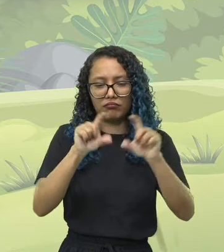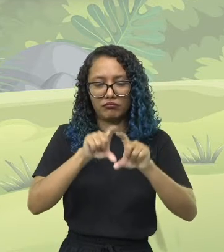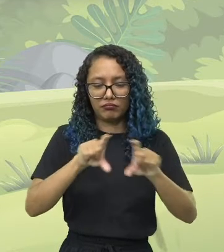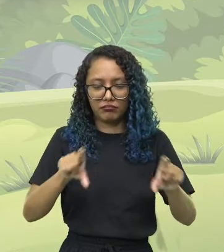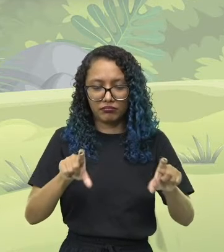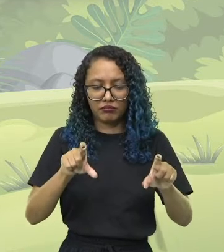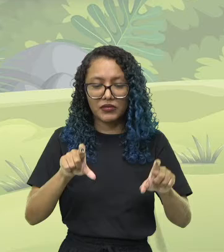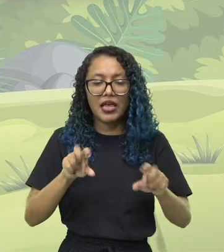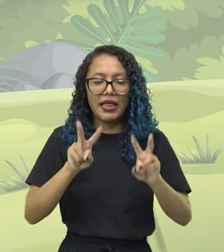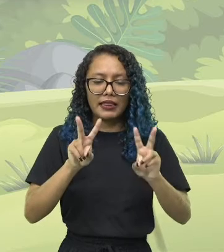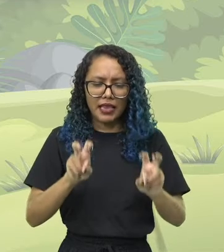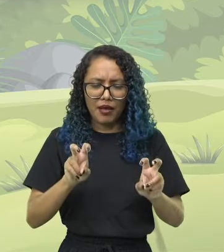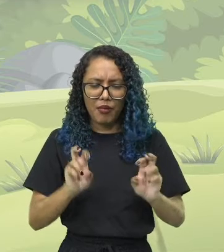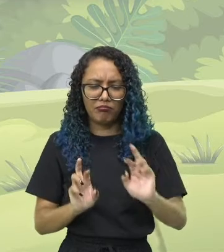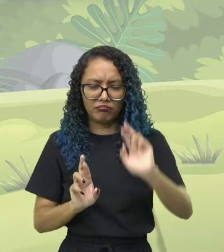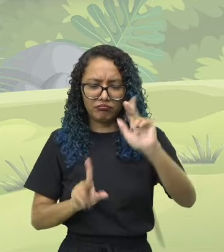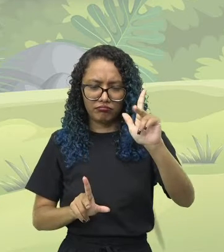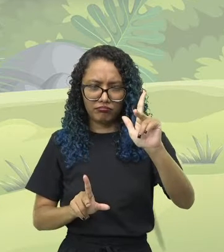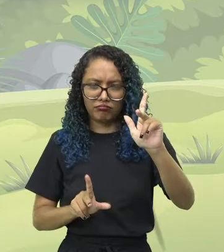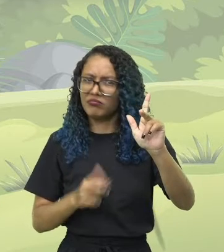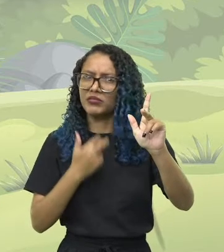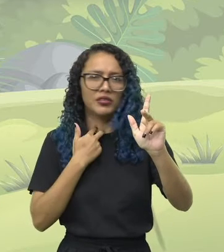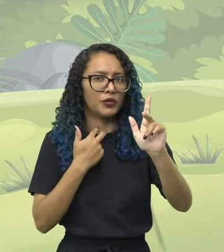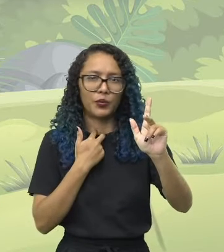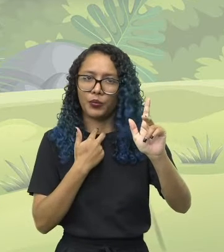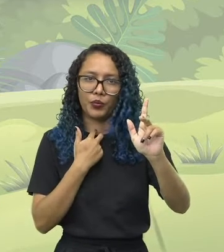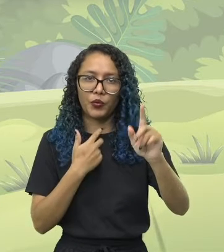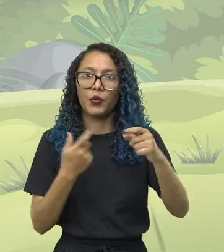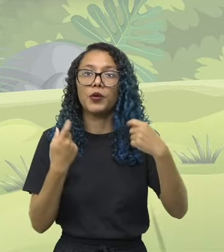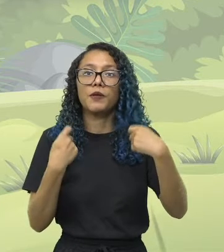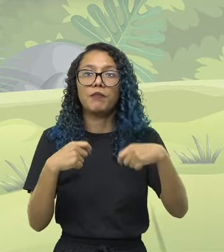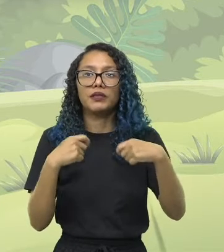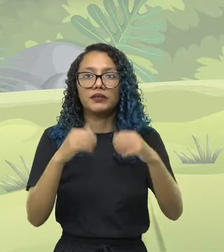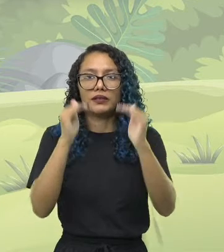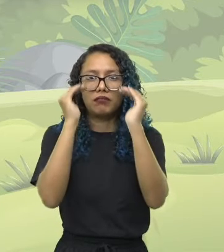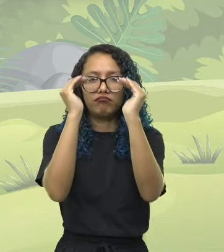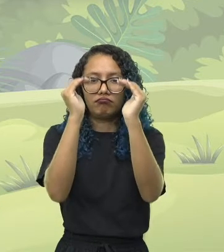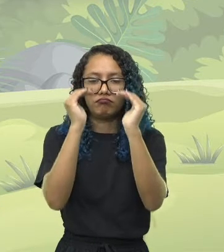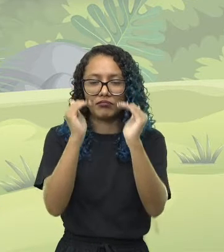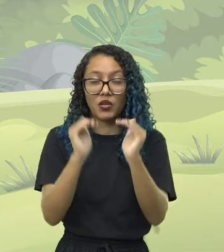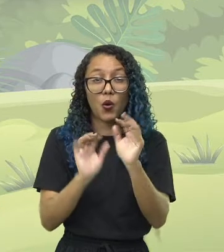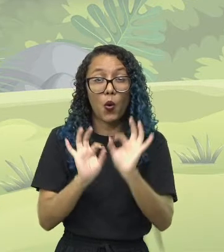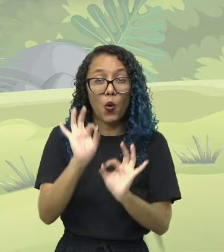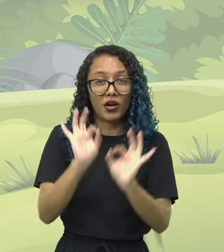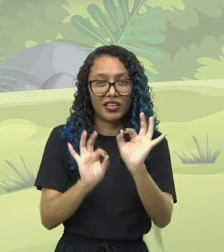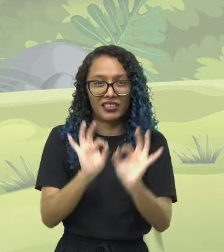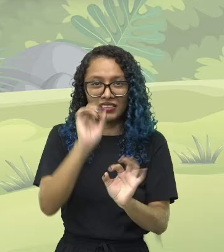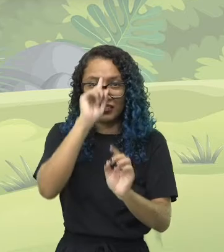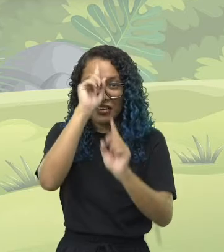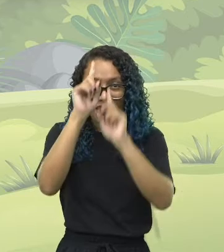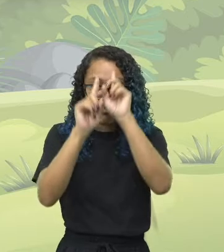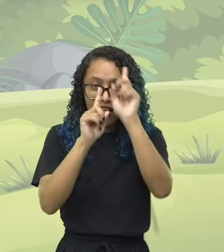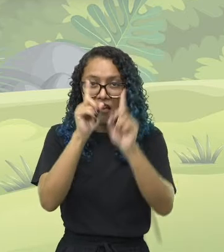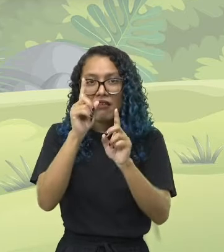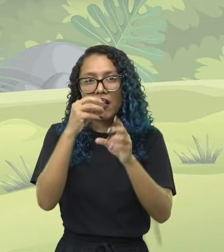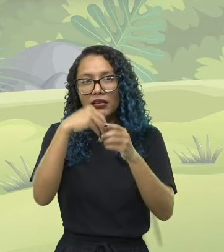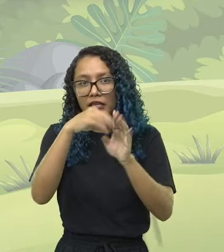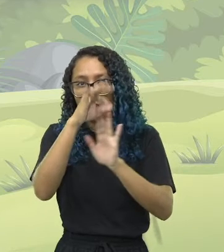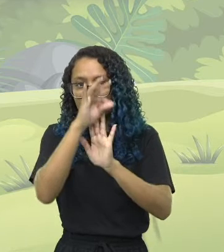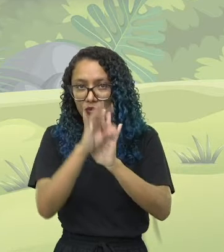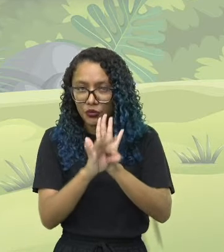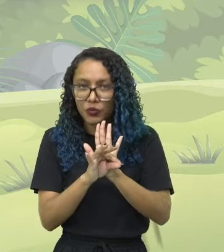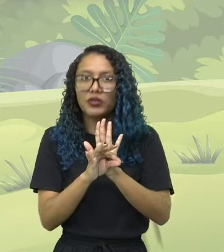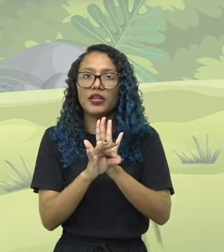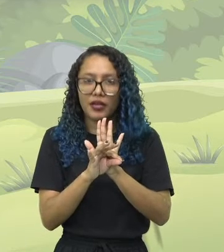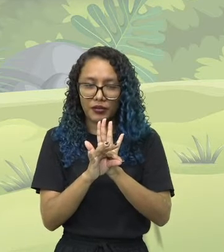totalmente diferente. Não posso. A sequência temática, ela é uma sequência de ideias, né, de sentidos dentro daquele